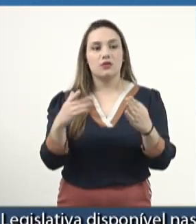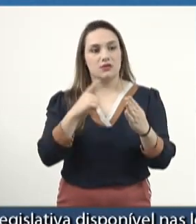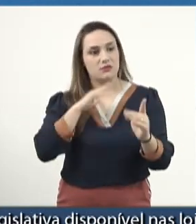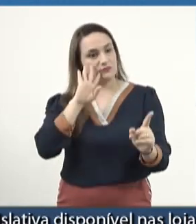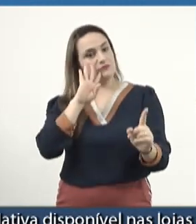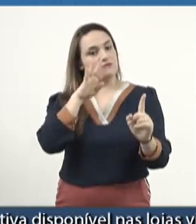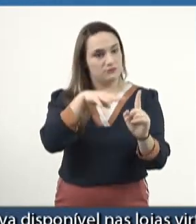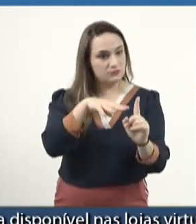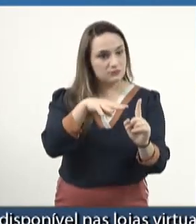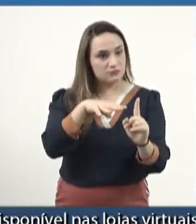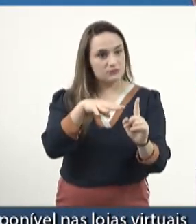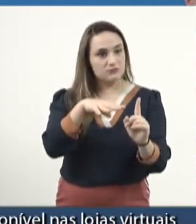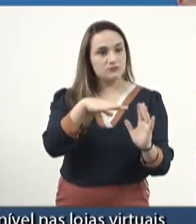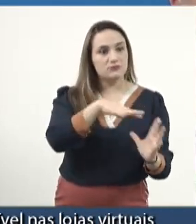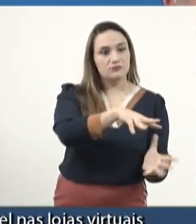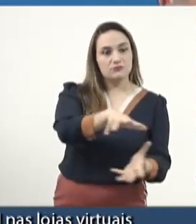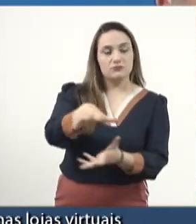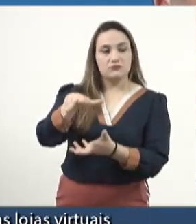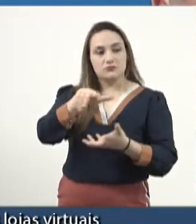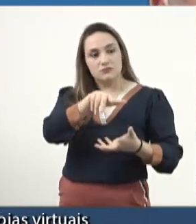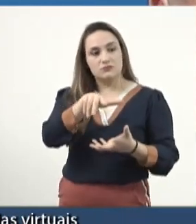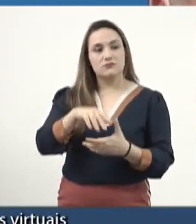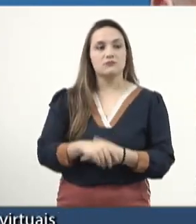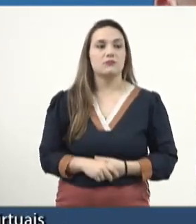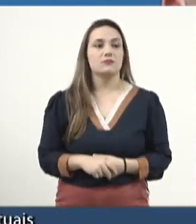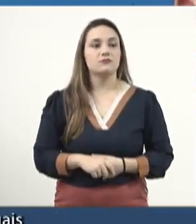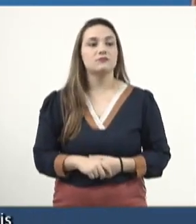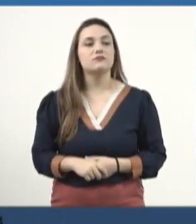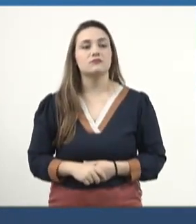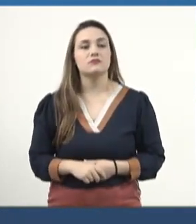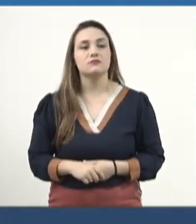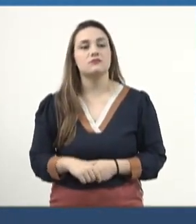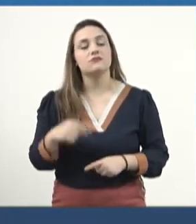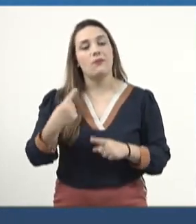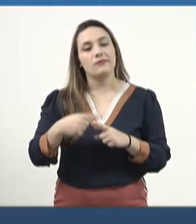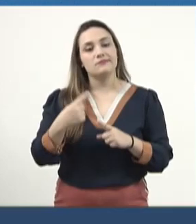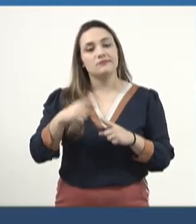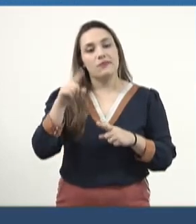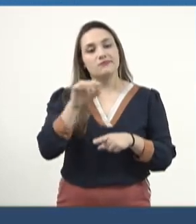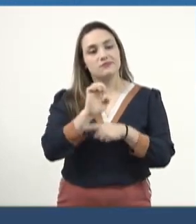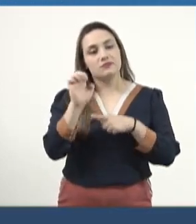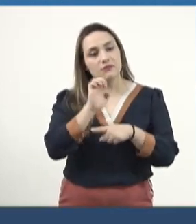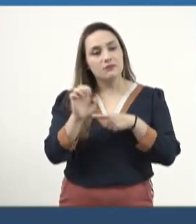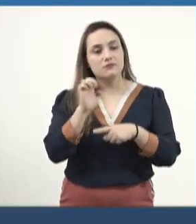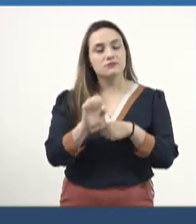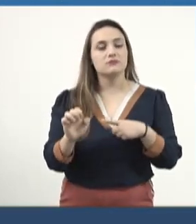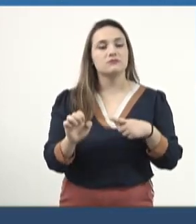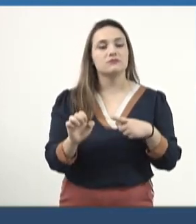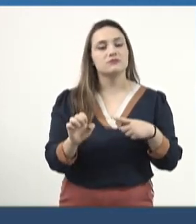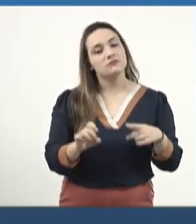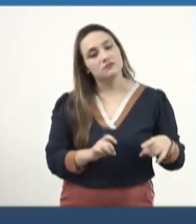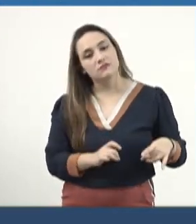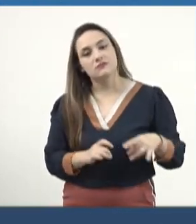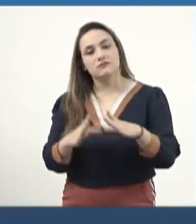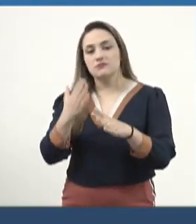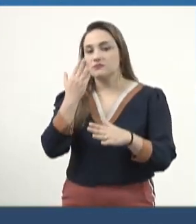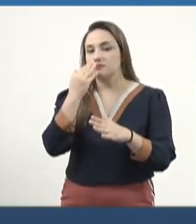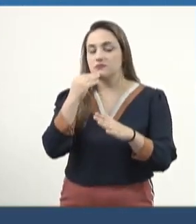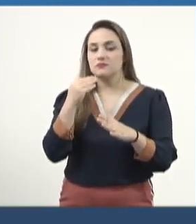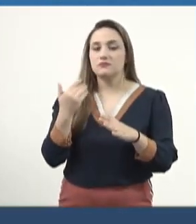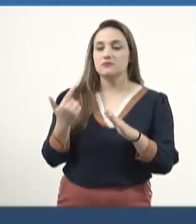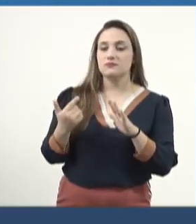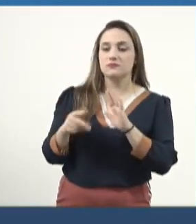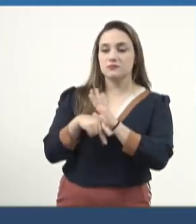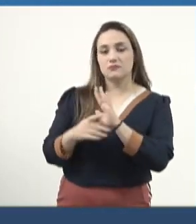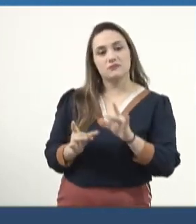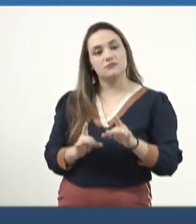pauta internacional, porque é um dos estados produtores que exporta alimento para outros países, e é